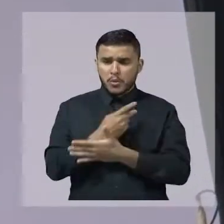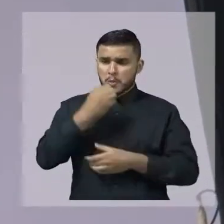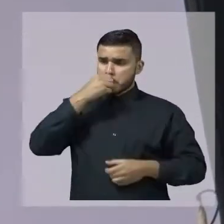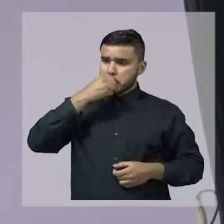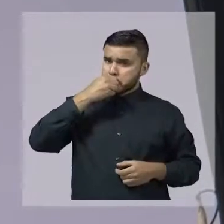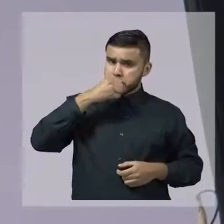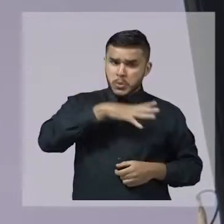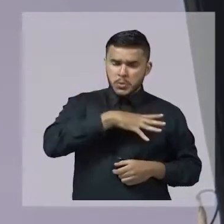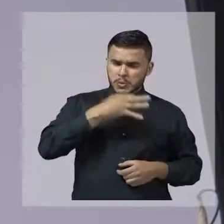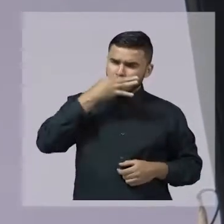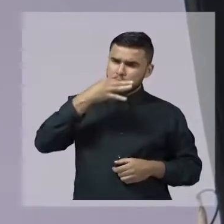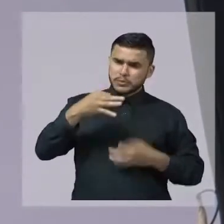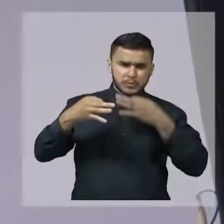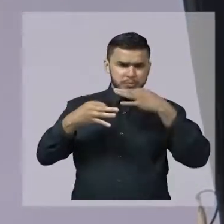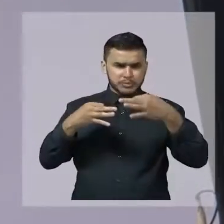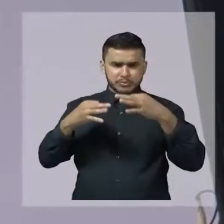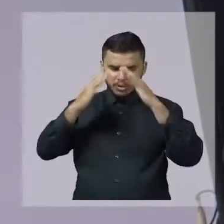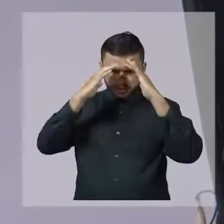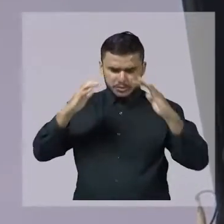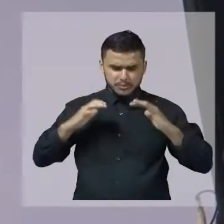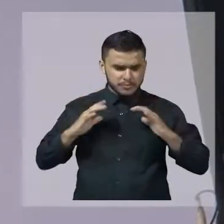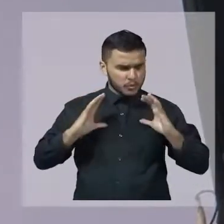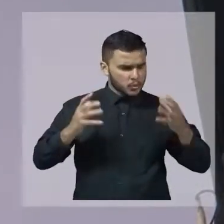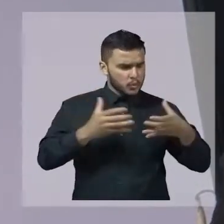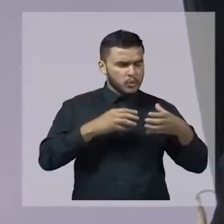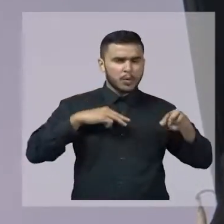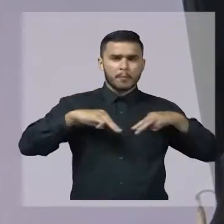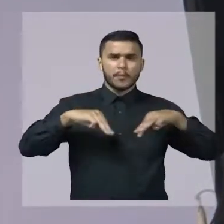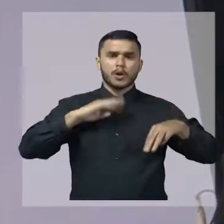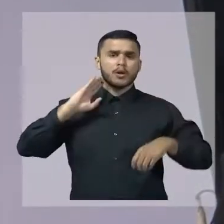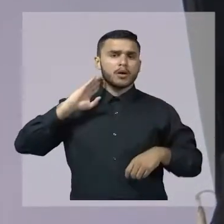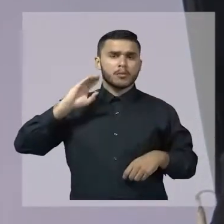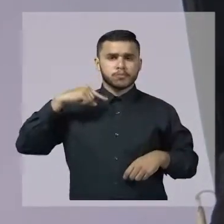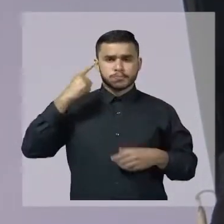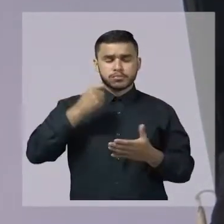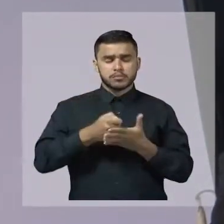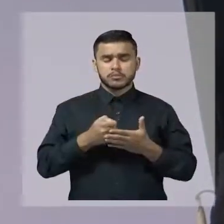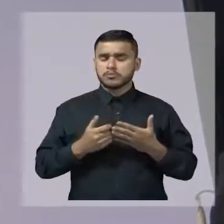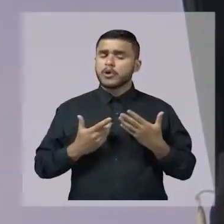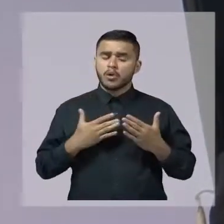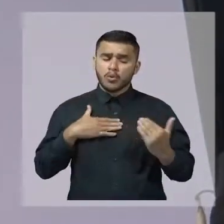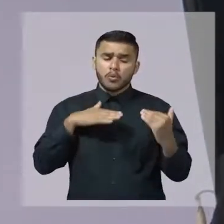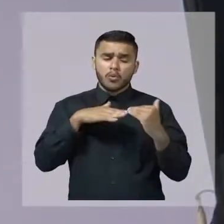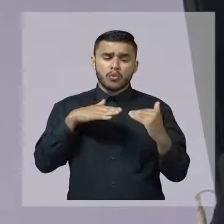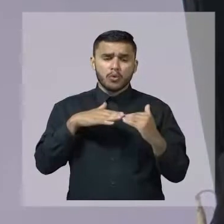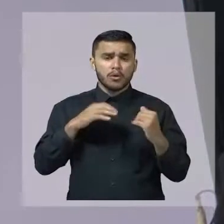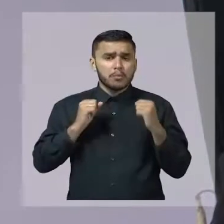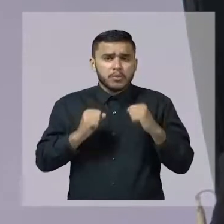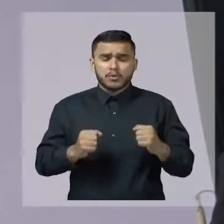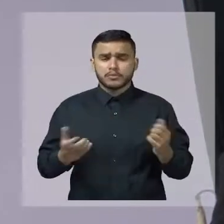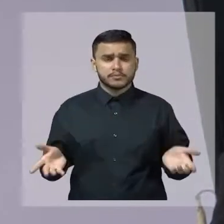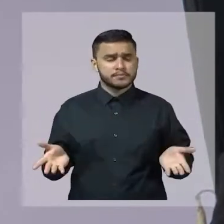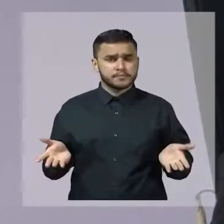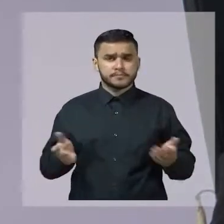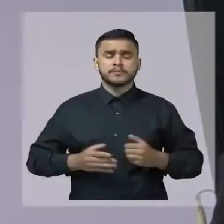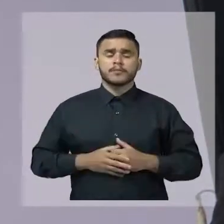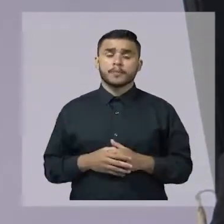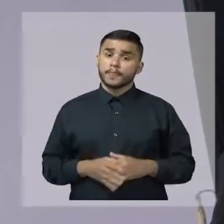a dignidade coletiva dos ministros. Não acho nada demais isso. Embora